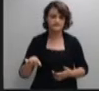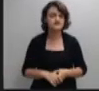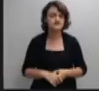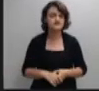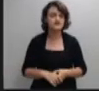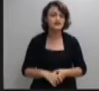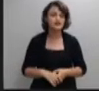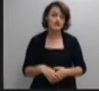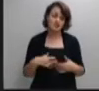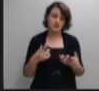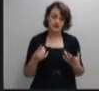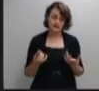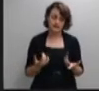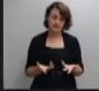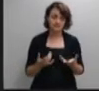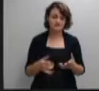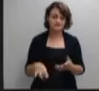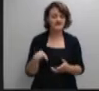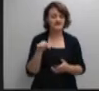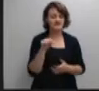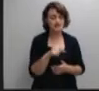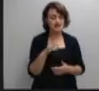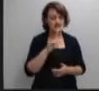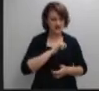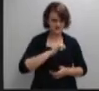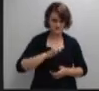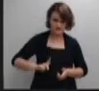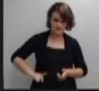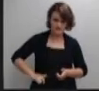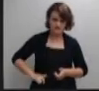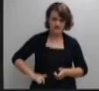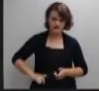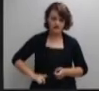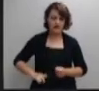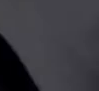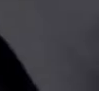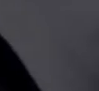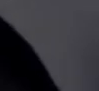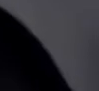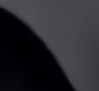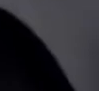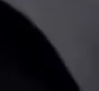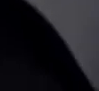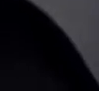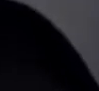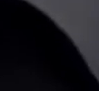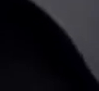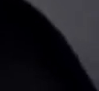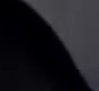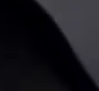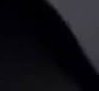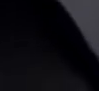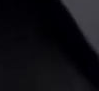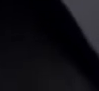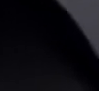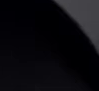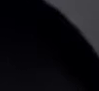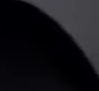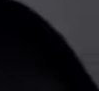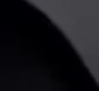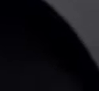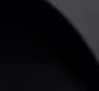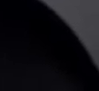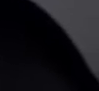de acordo com as provas coletadas, estaria em posição de destaque na organização criminosa. O último a votar foi o presidente, ministro Humberto